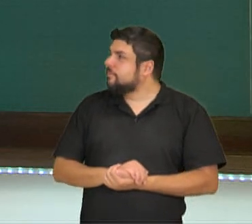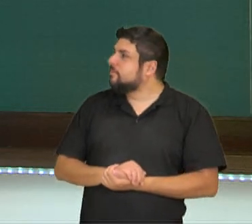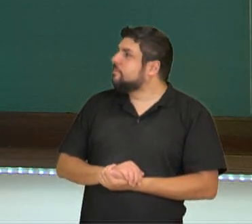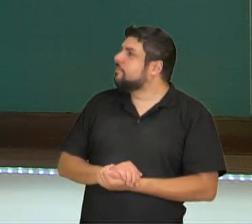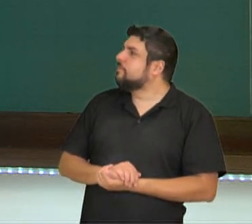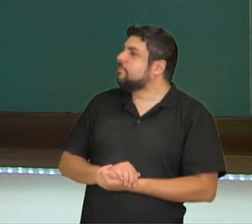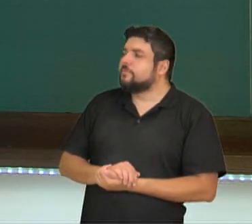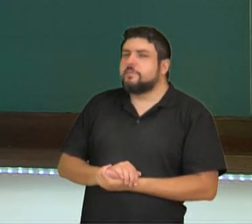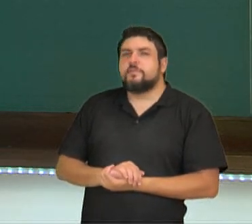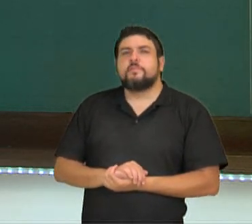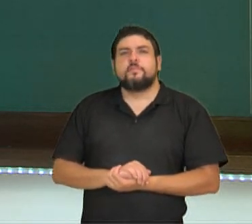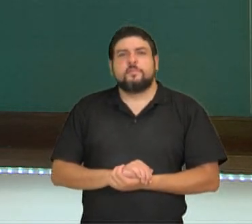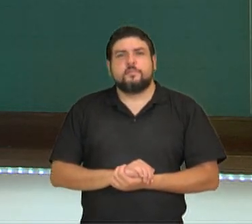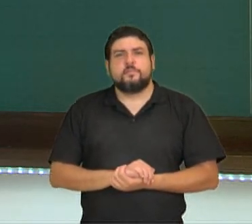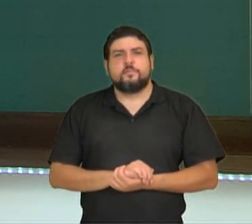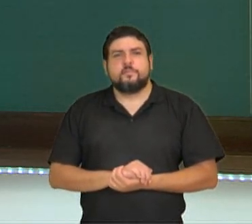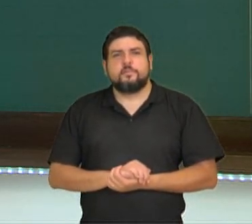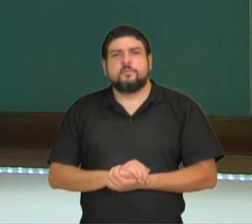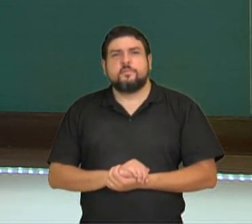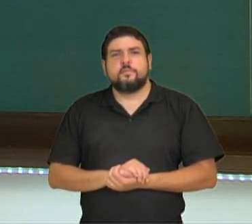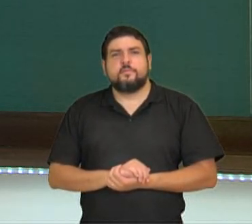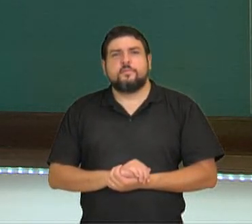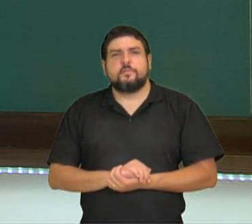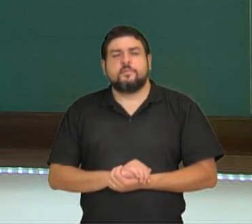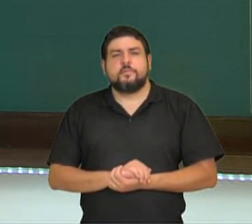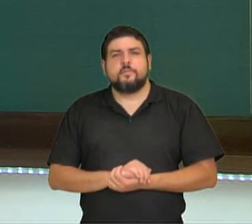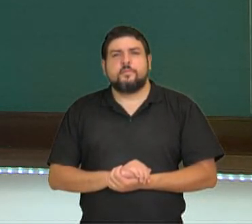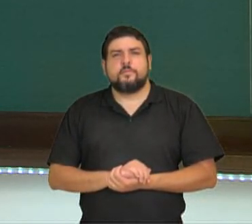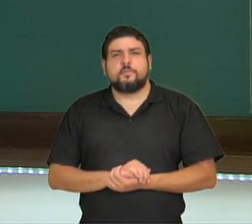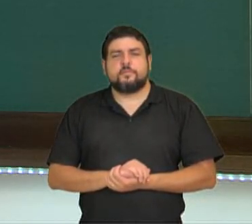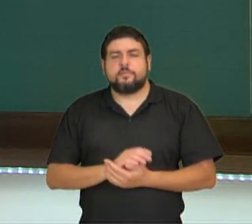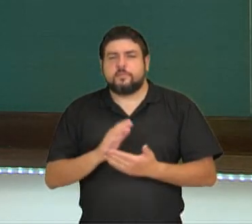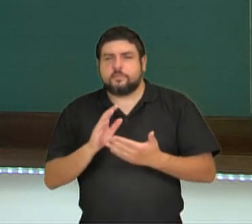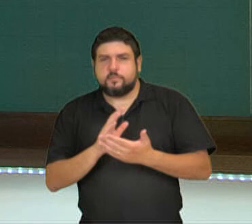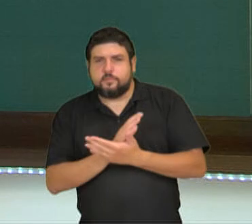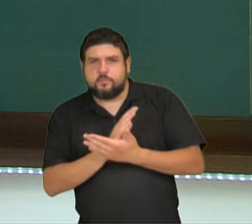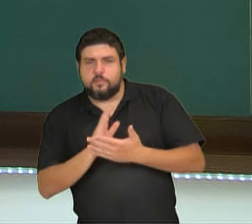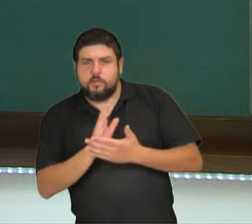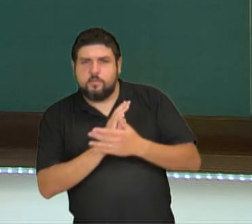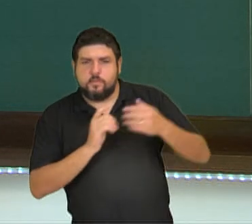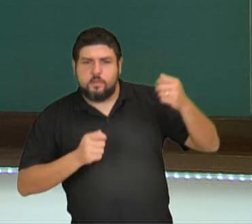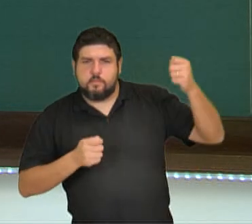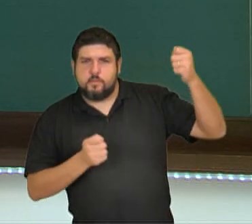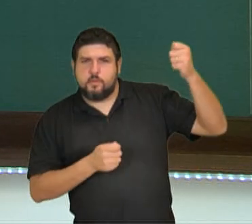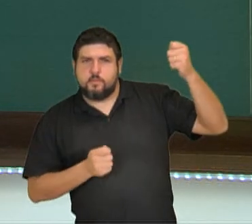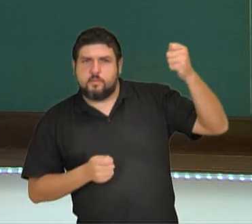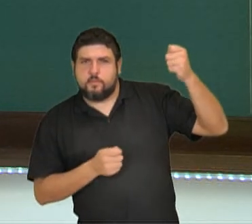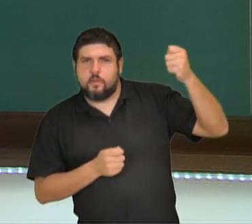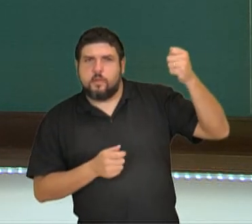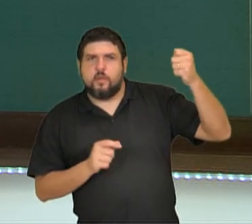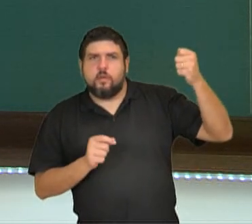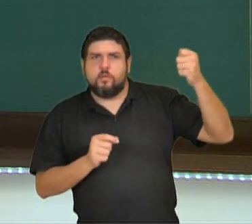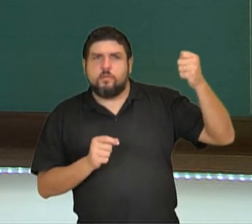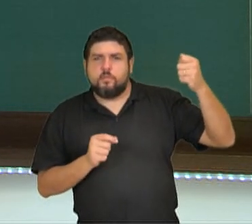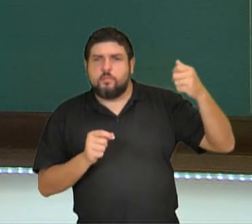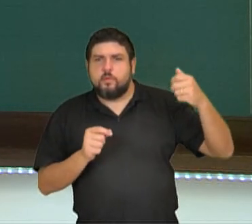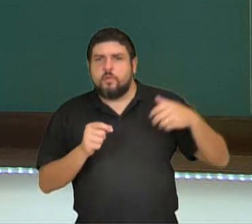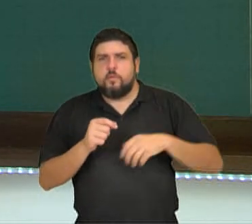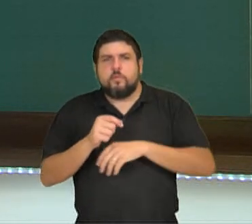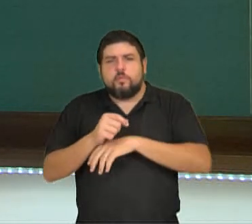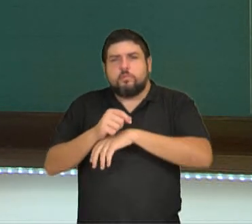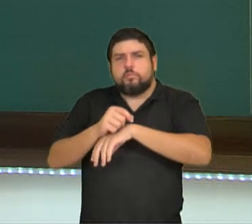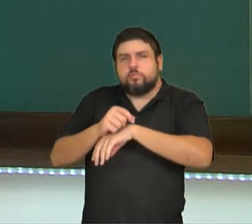pedra, né? Alguns tocadores de berimbau, eles preferem trocar o dobrão por uma pedra,